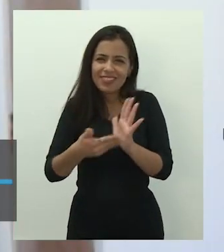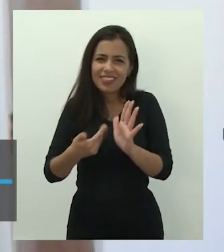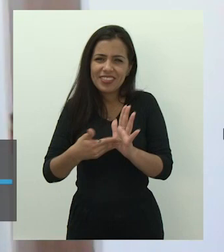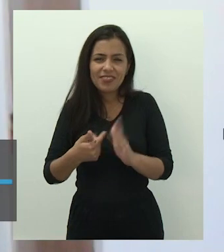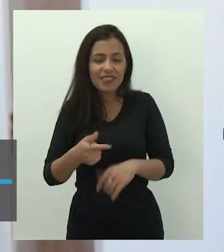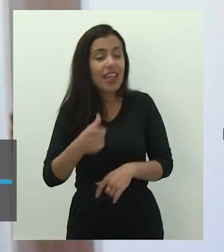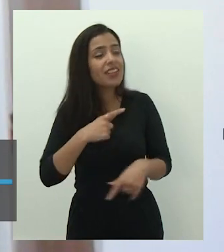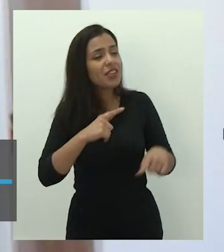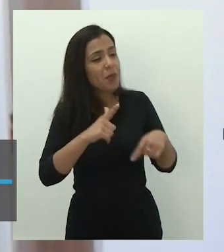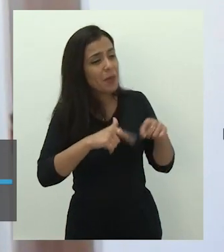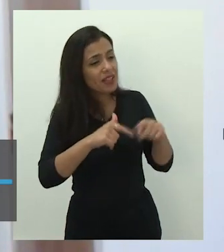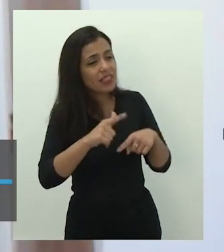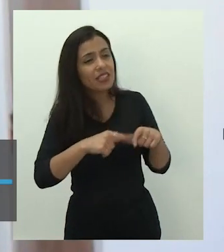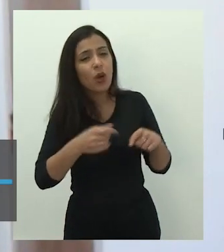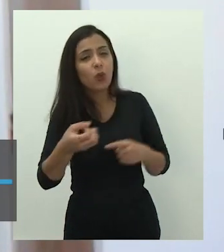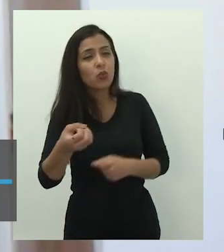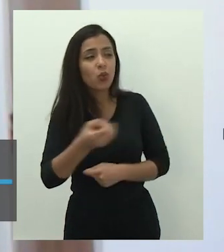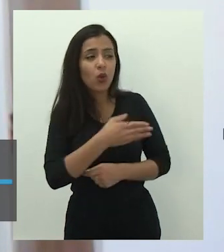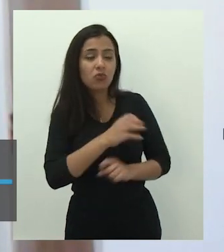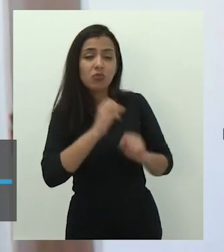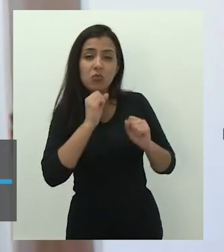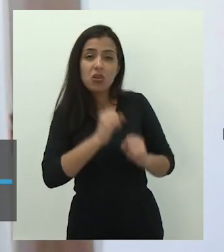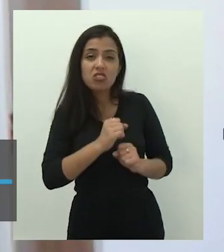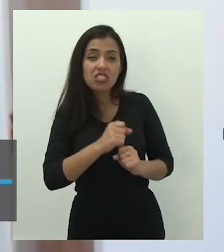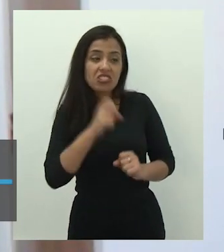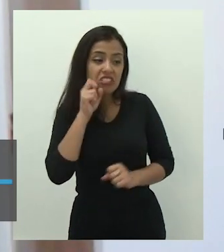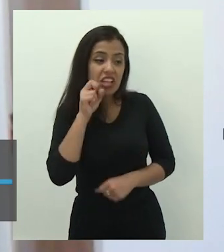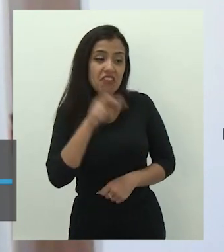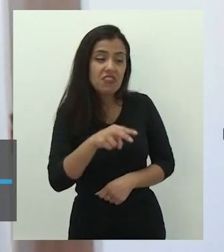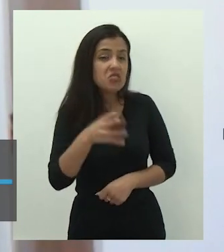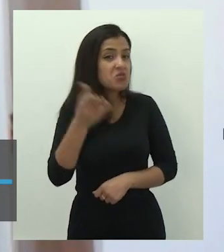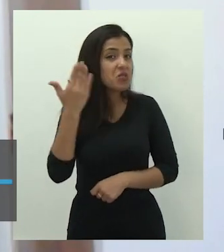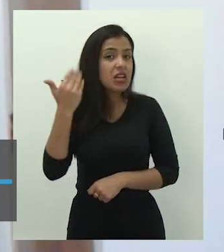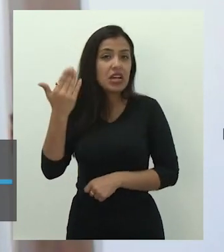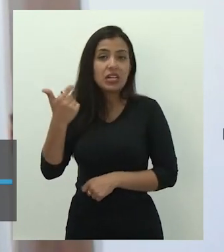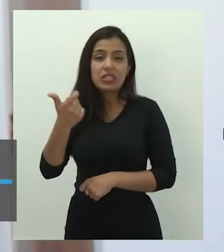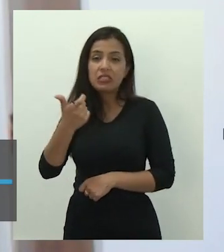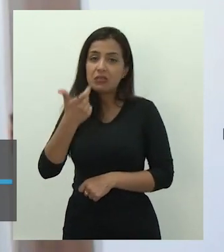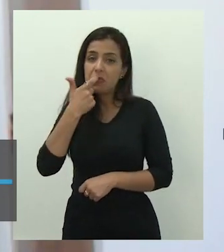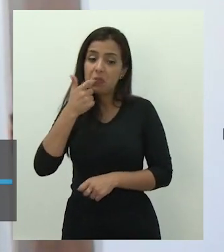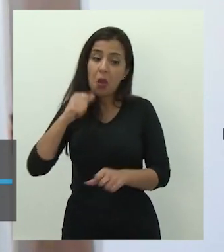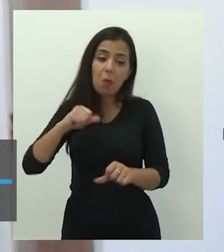material novo, né? Pode ser que a gente tenha olhado nesse mais recente, teve algumas mudanças no material do EMAI.